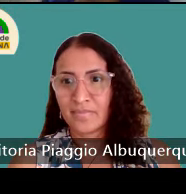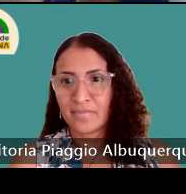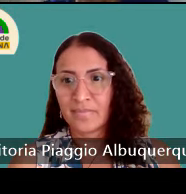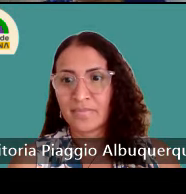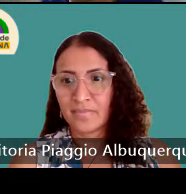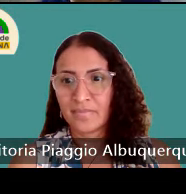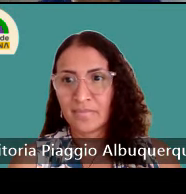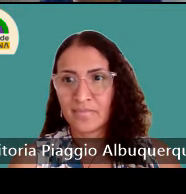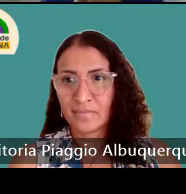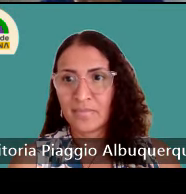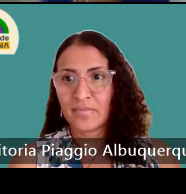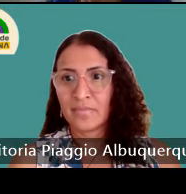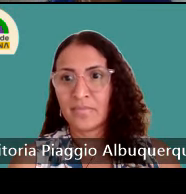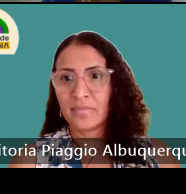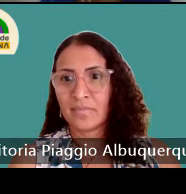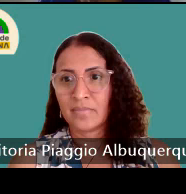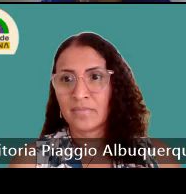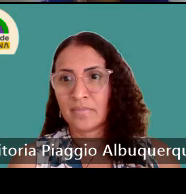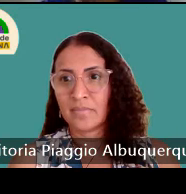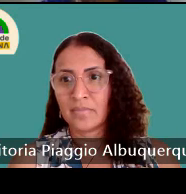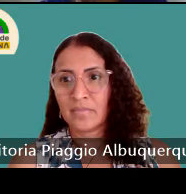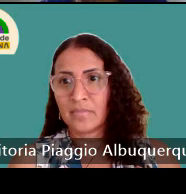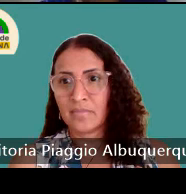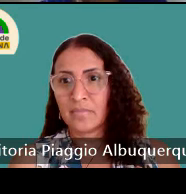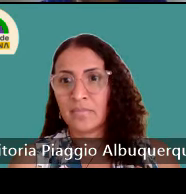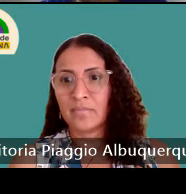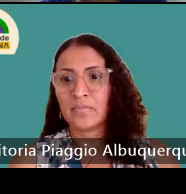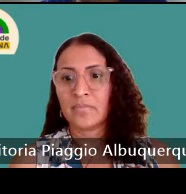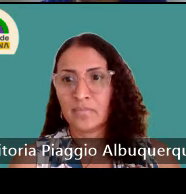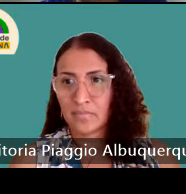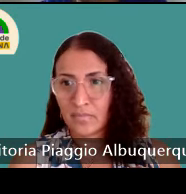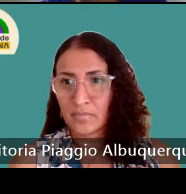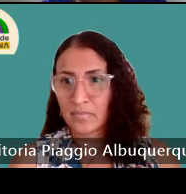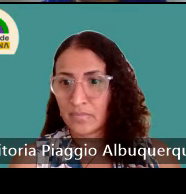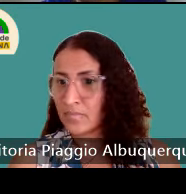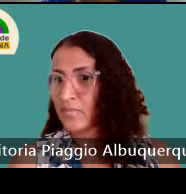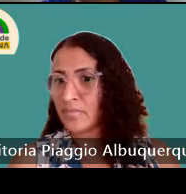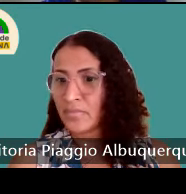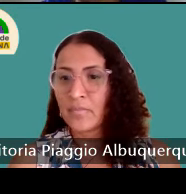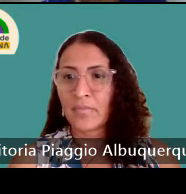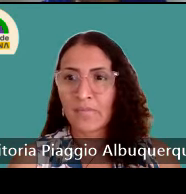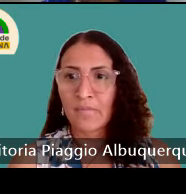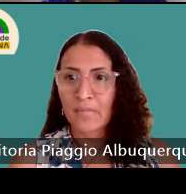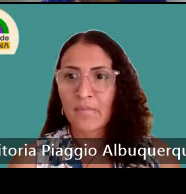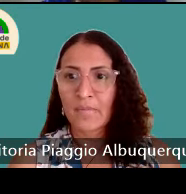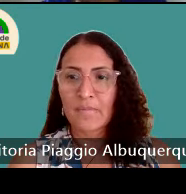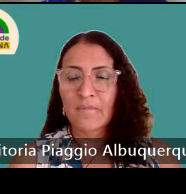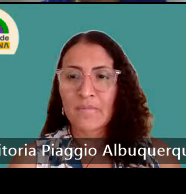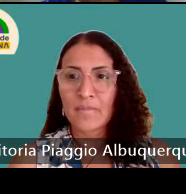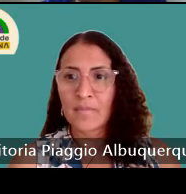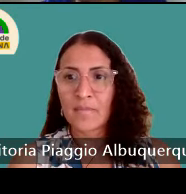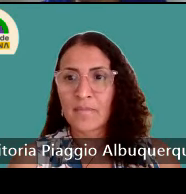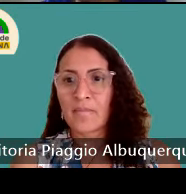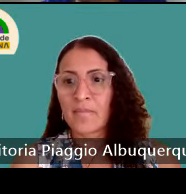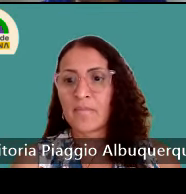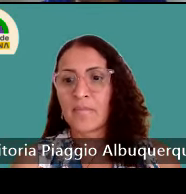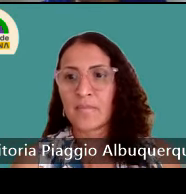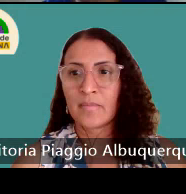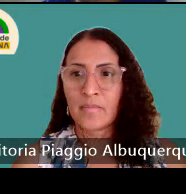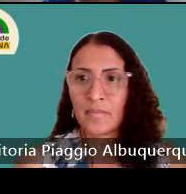para fazer essa medida então nós temos algumas garantias que é para resguardar e para mostrar ali Quais são as condições